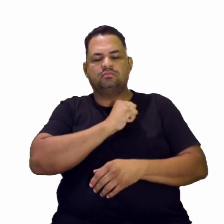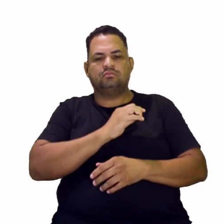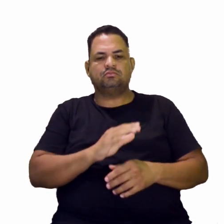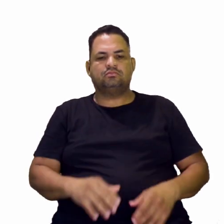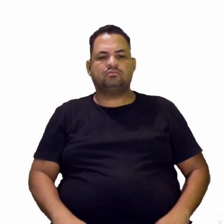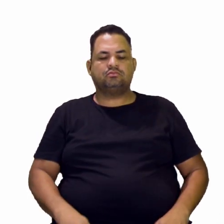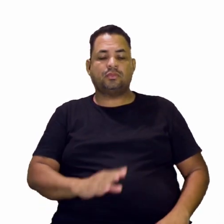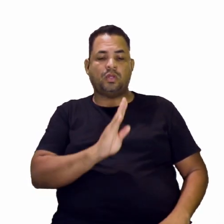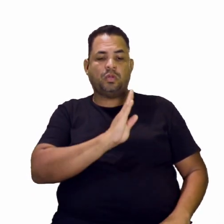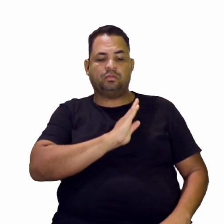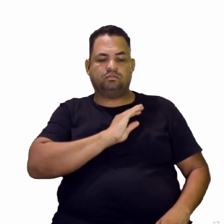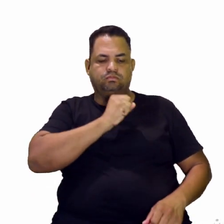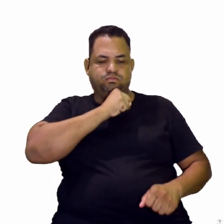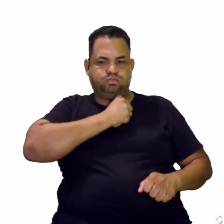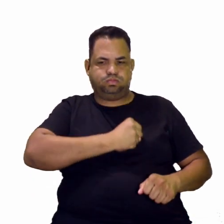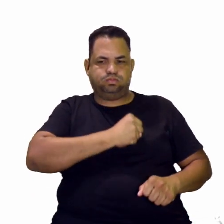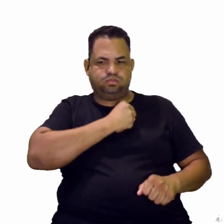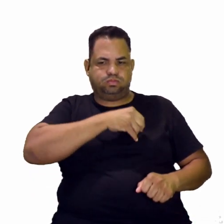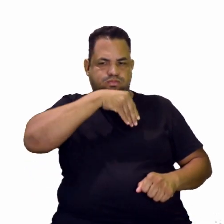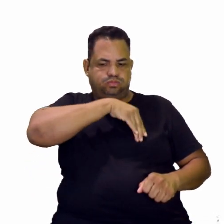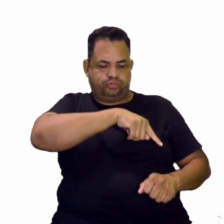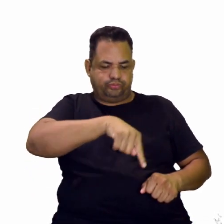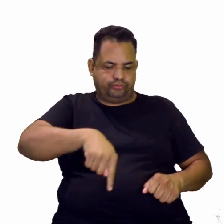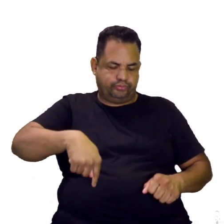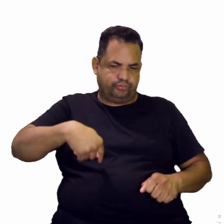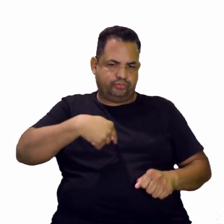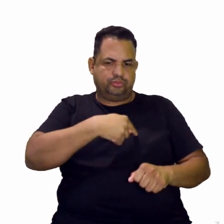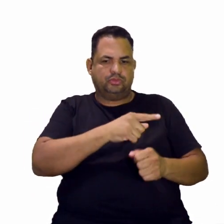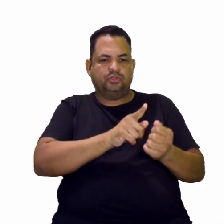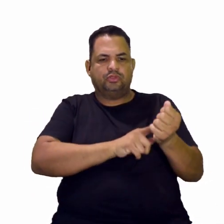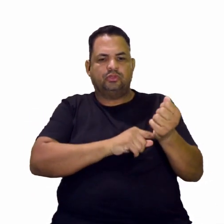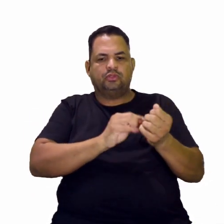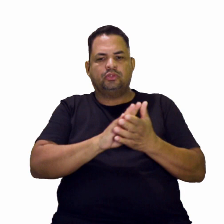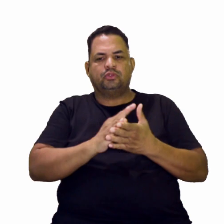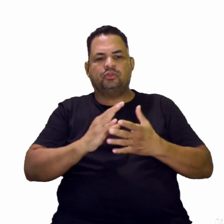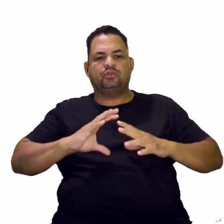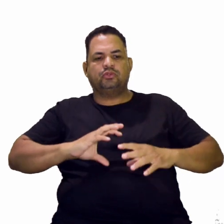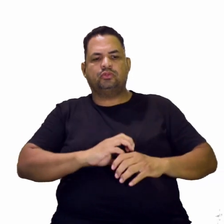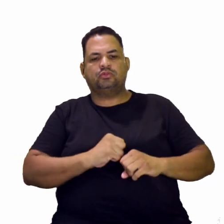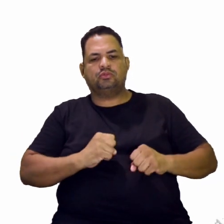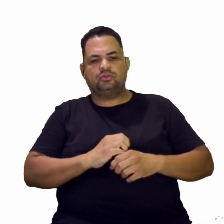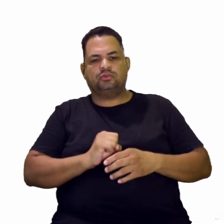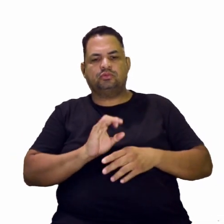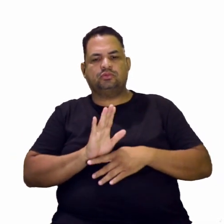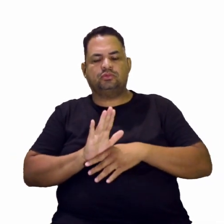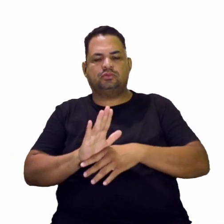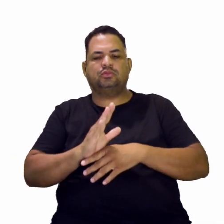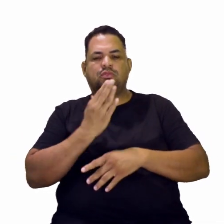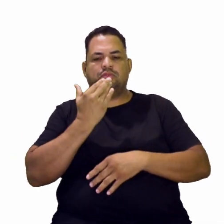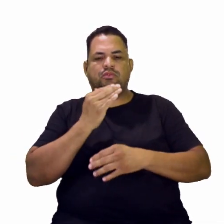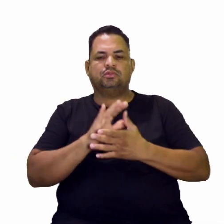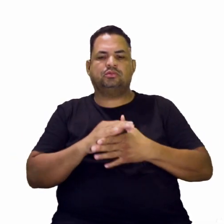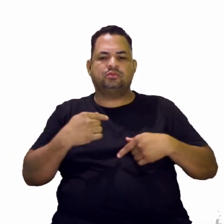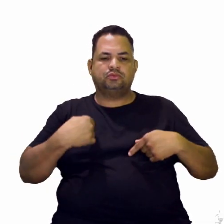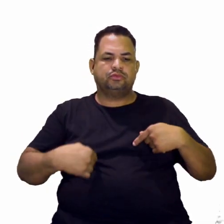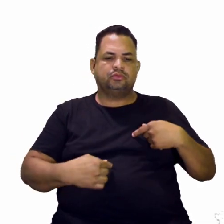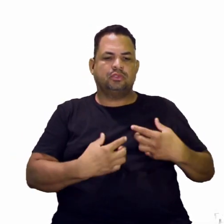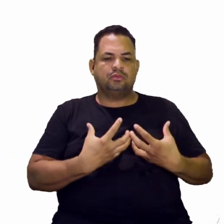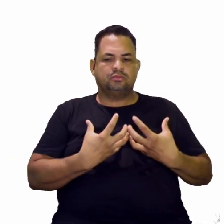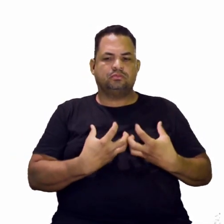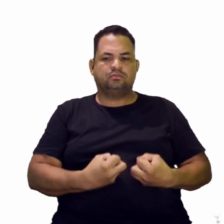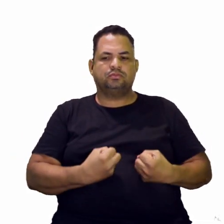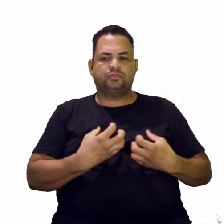Perdão. O coração bombeia sangue, o estômago ajuda na alimentação, o intestino delgado absorve as substâncias,